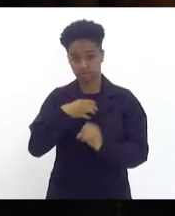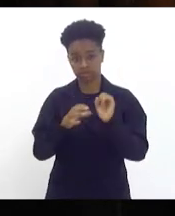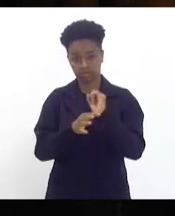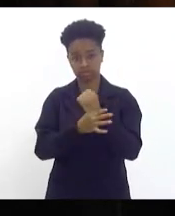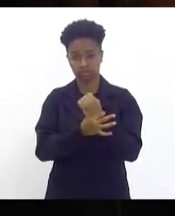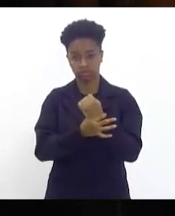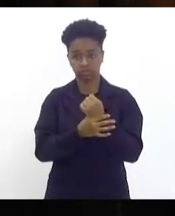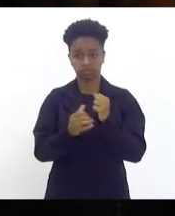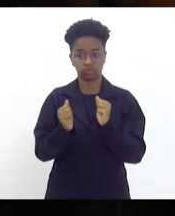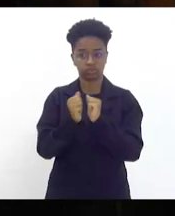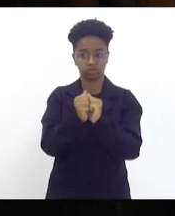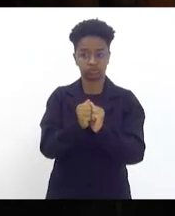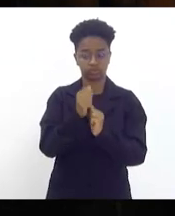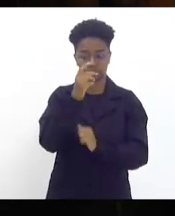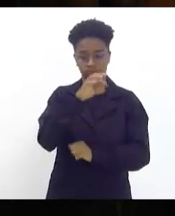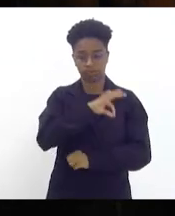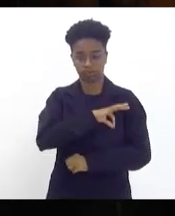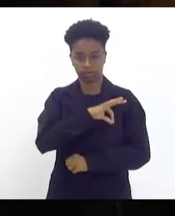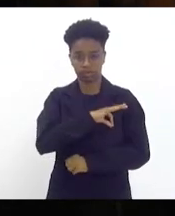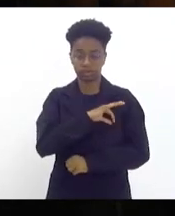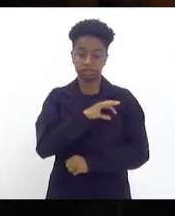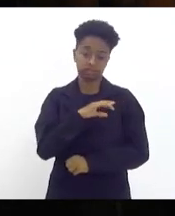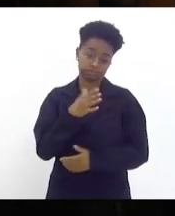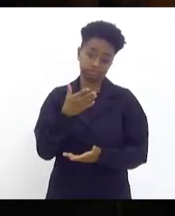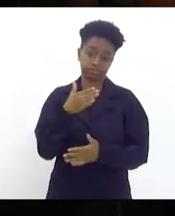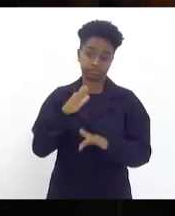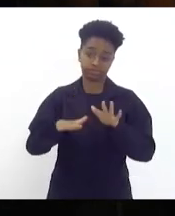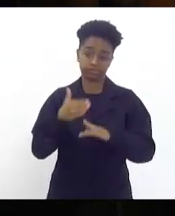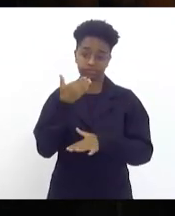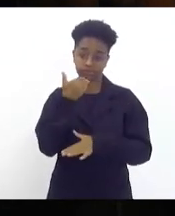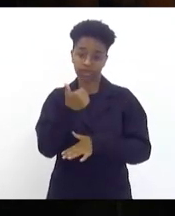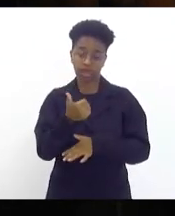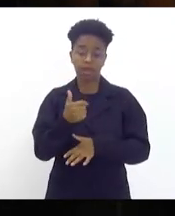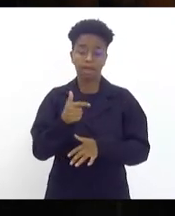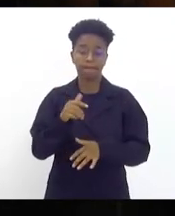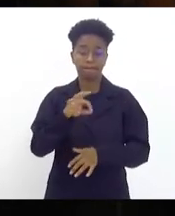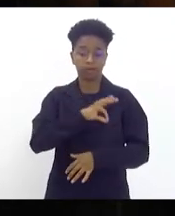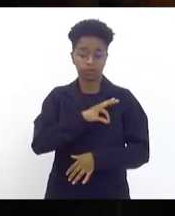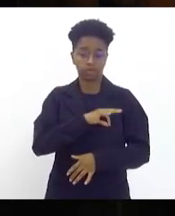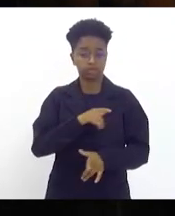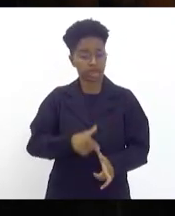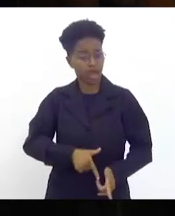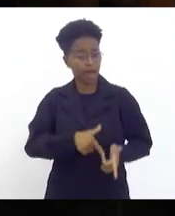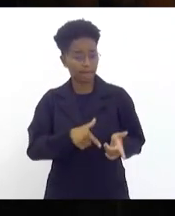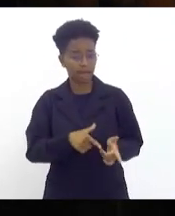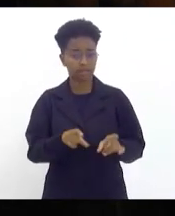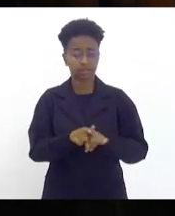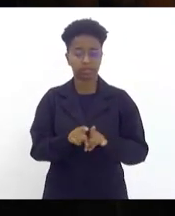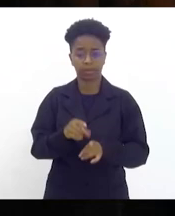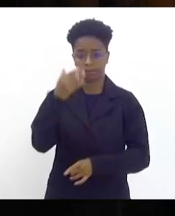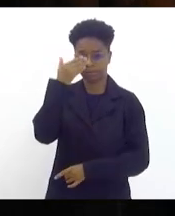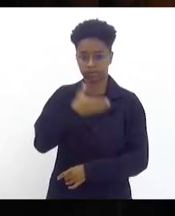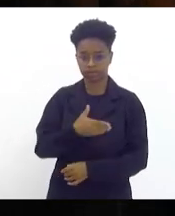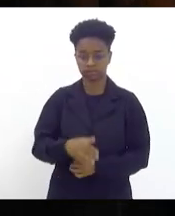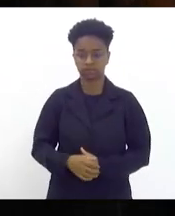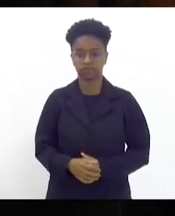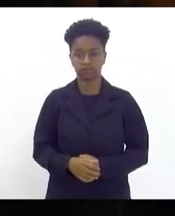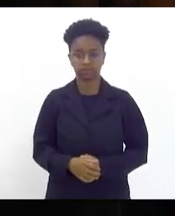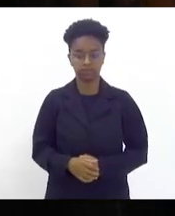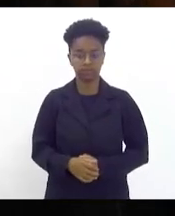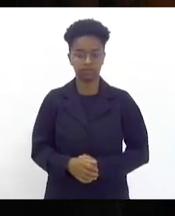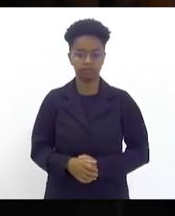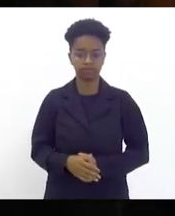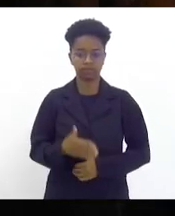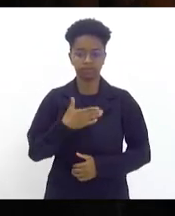de estar ao lado da polícia de preferência uma Polícia ostensiva Armada e presente e daí vai